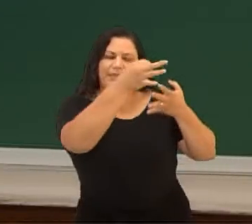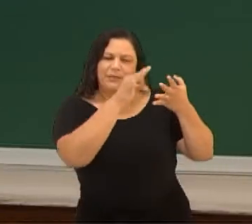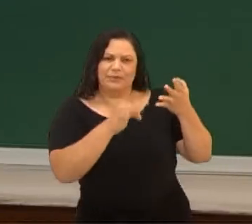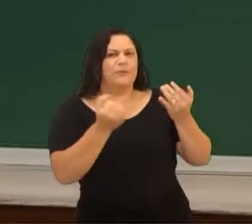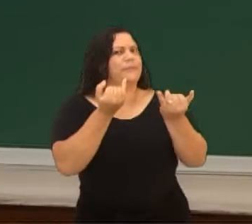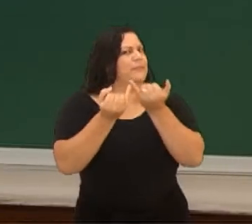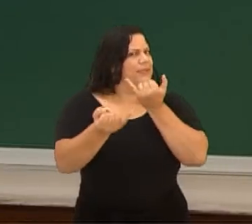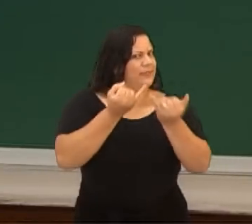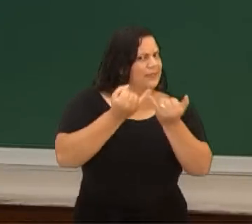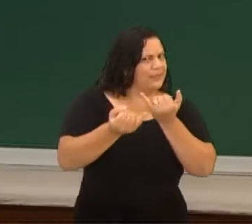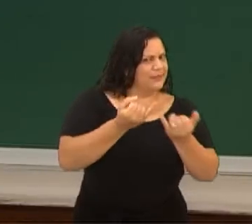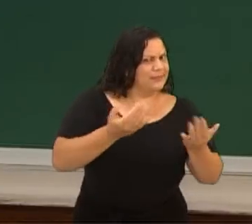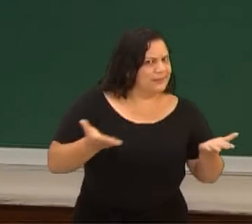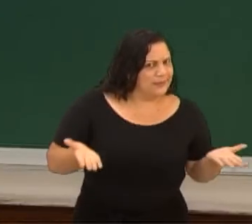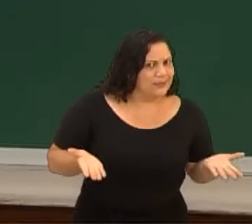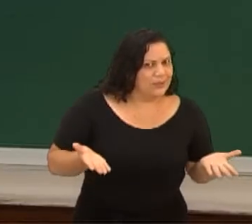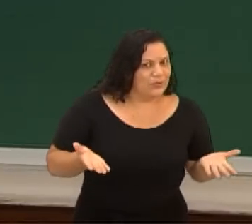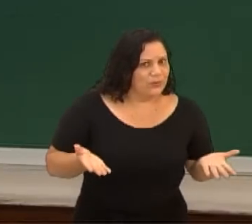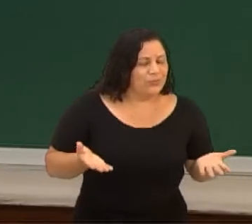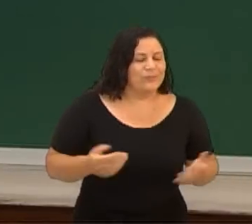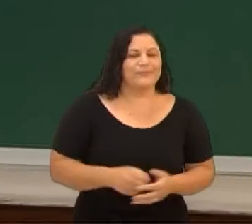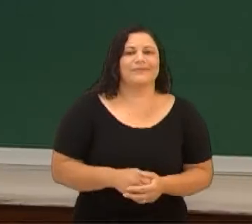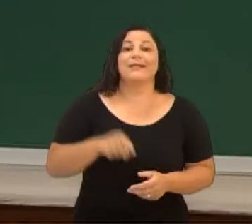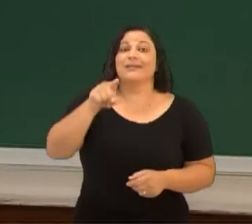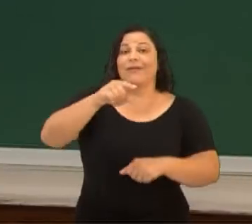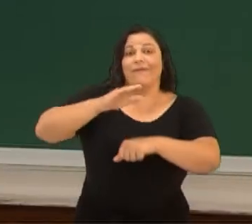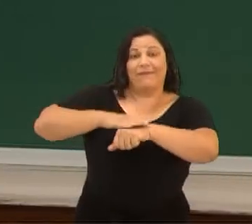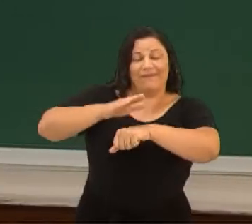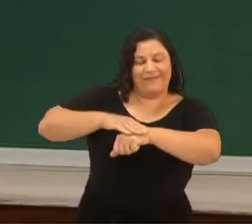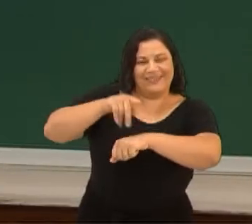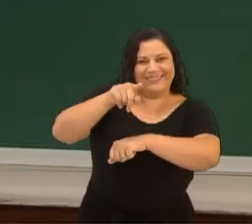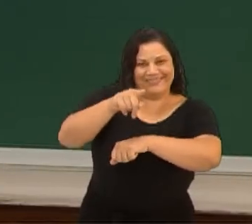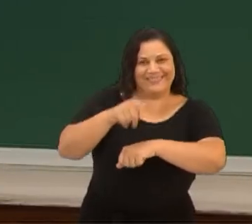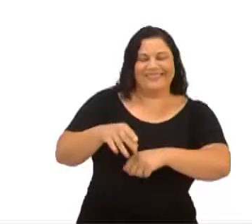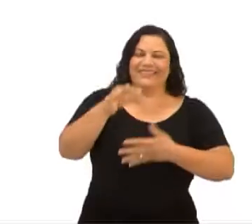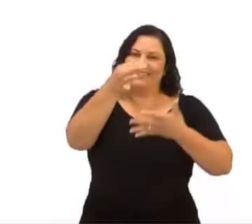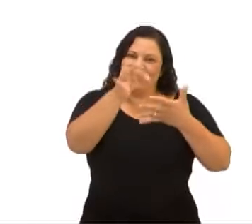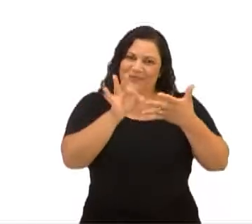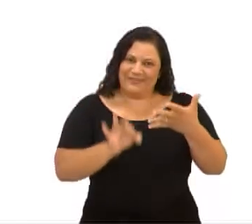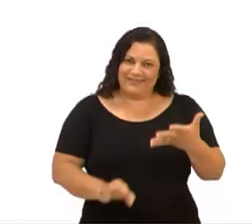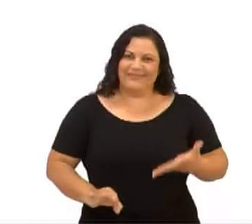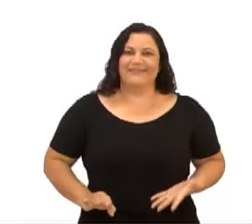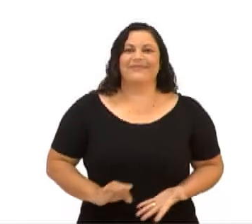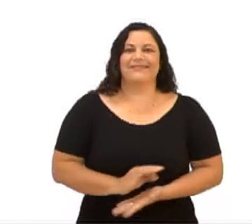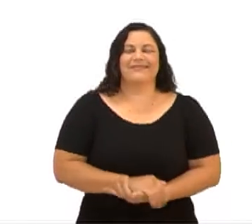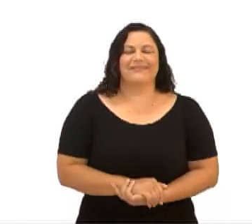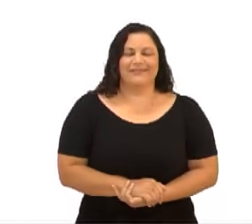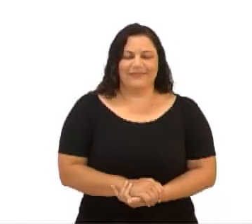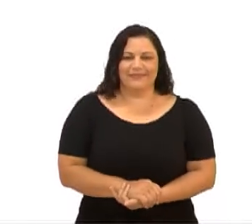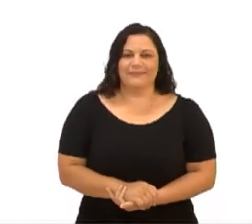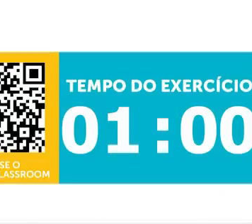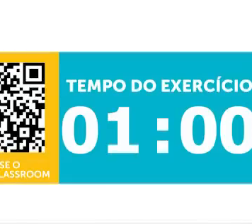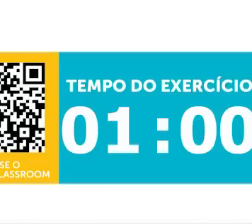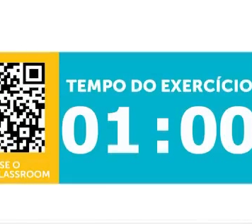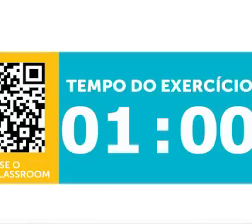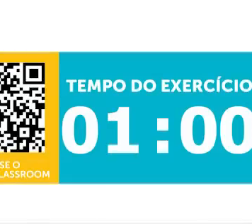parecido com esse agora há pouco? Então, façam aí e já já corrigimos.